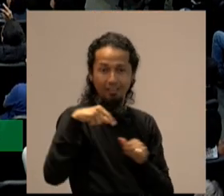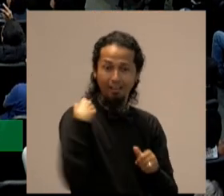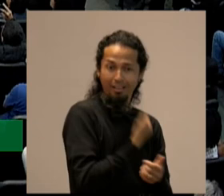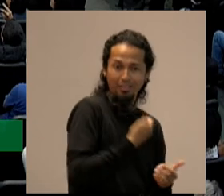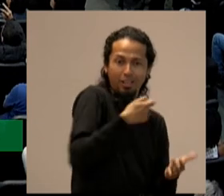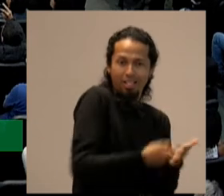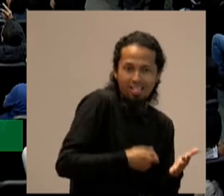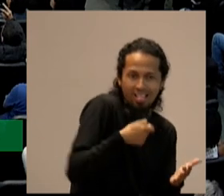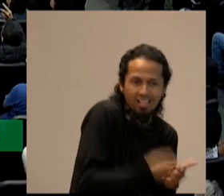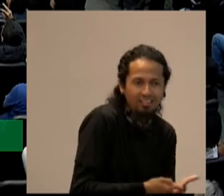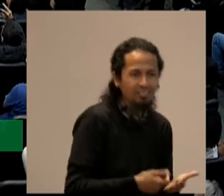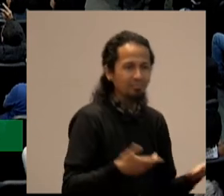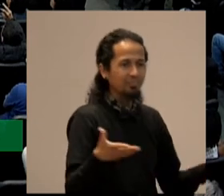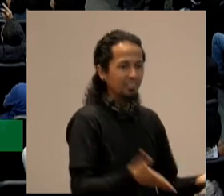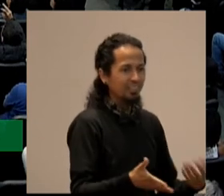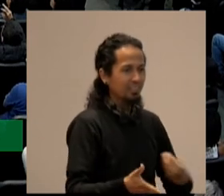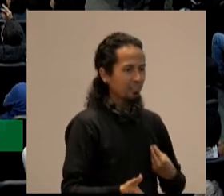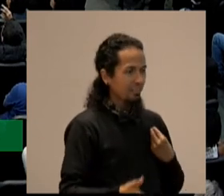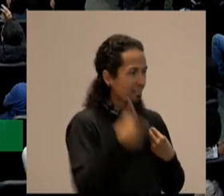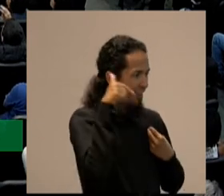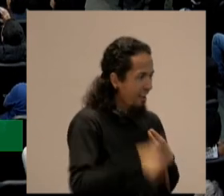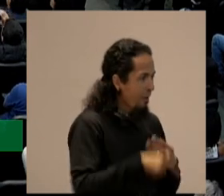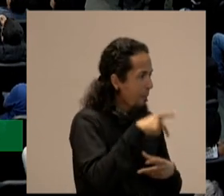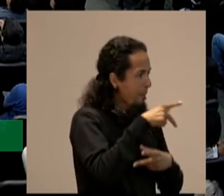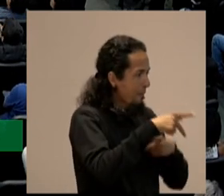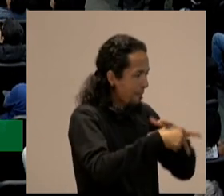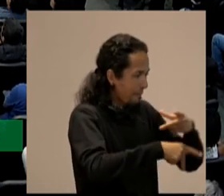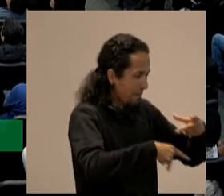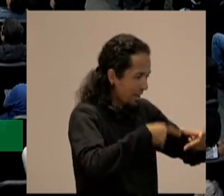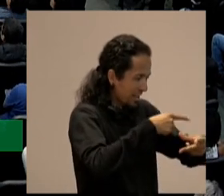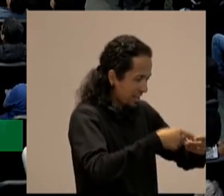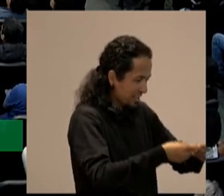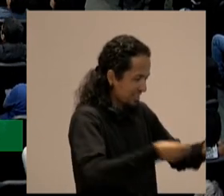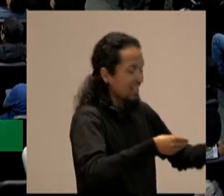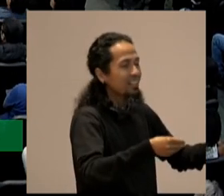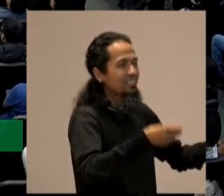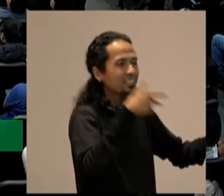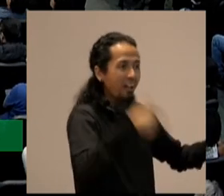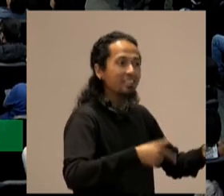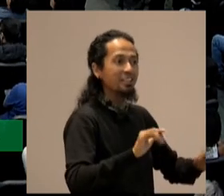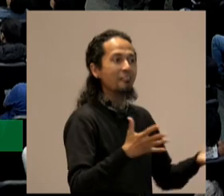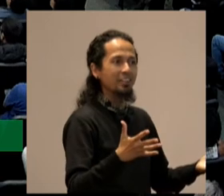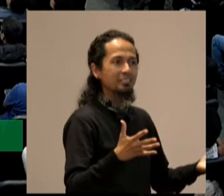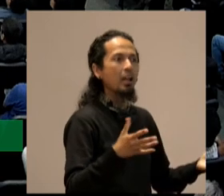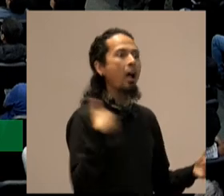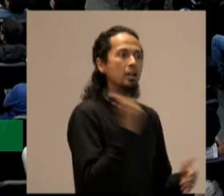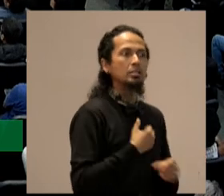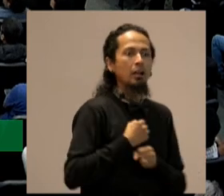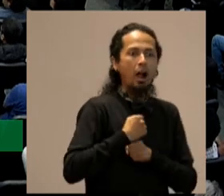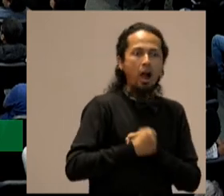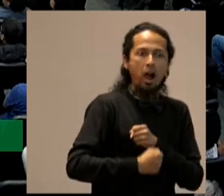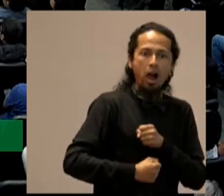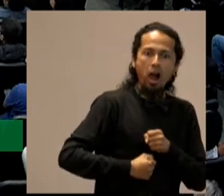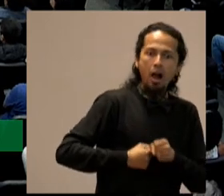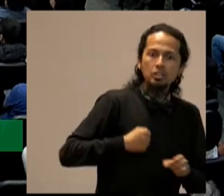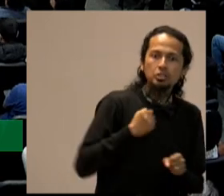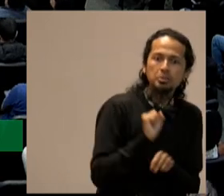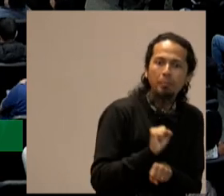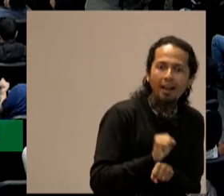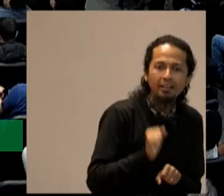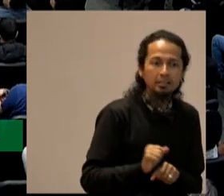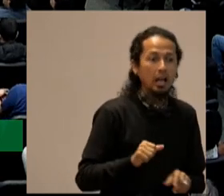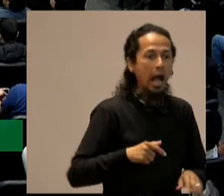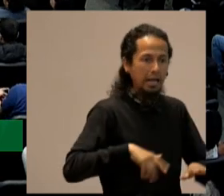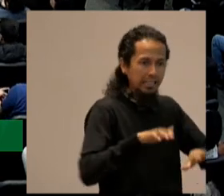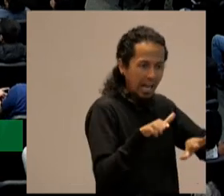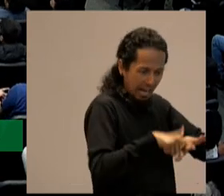nesse nosso presente, que é esse evento. Um evento que a gente espera o ano todo. E para nós, por isso que a gente vem descalço,